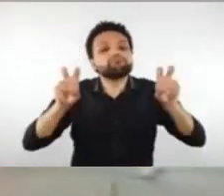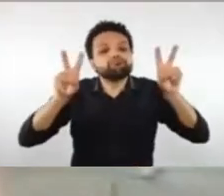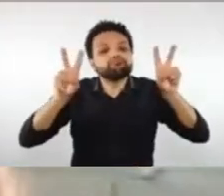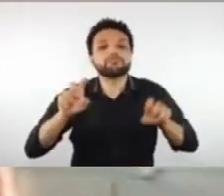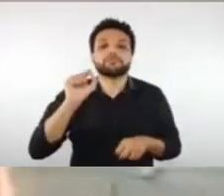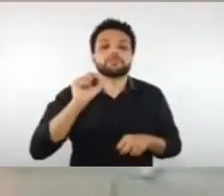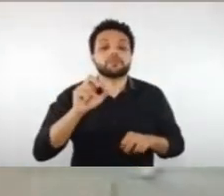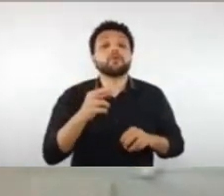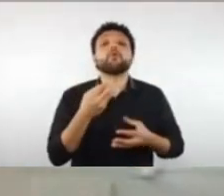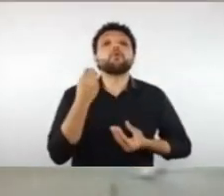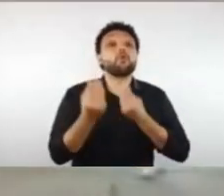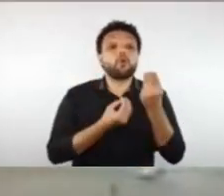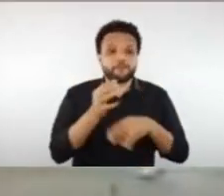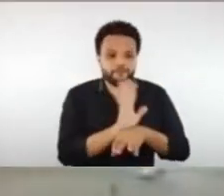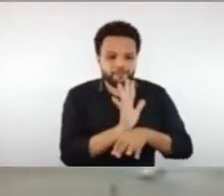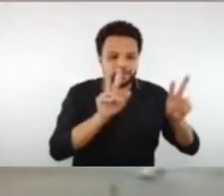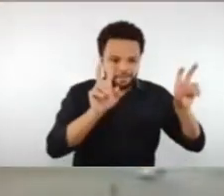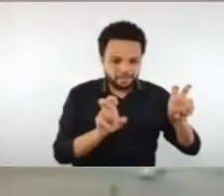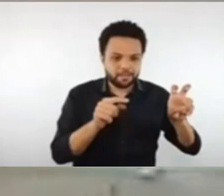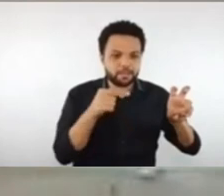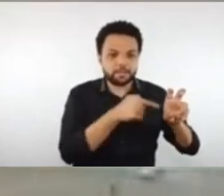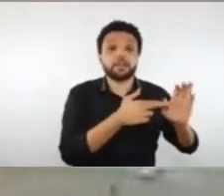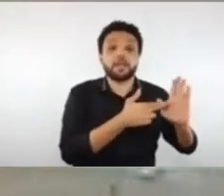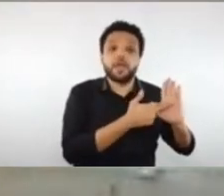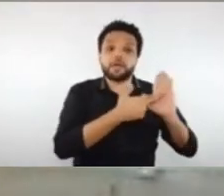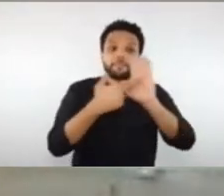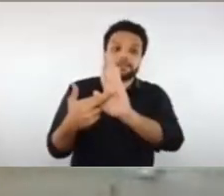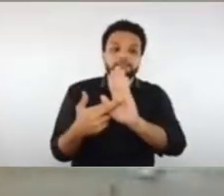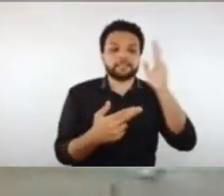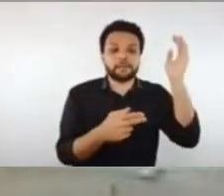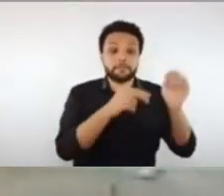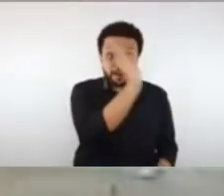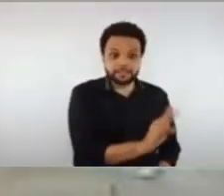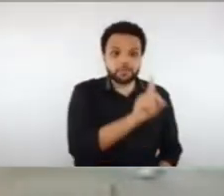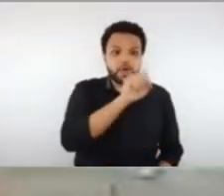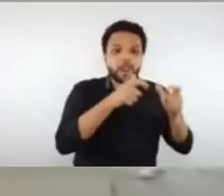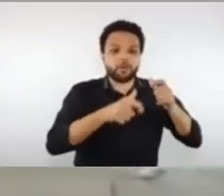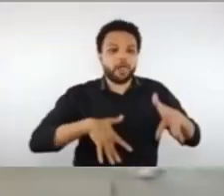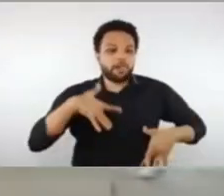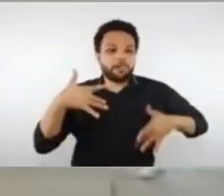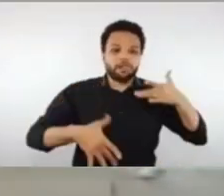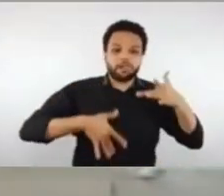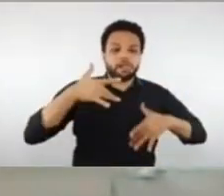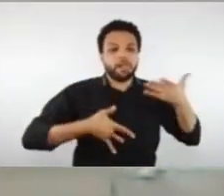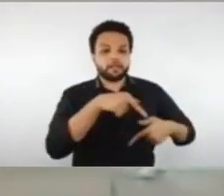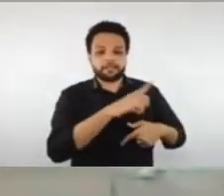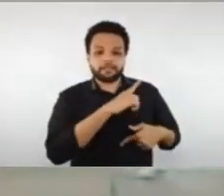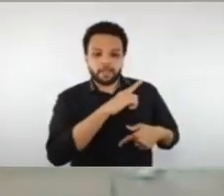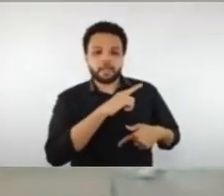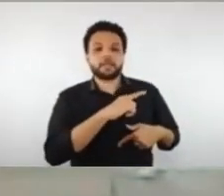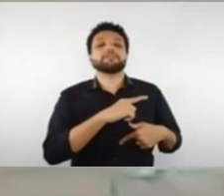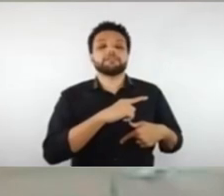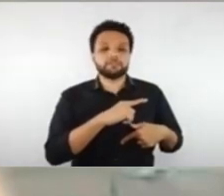do Brasil como um lugar sensual, sexual, em filmes feitos por cineastas